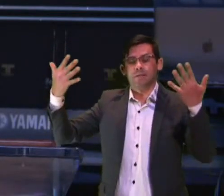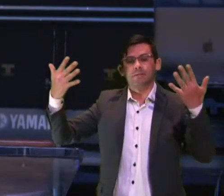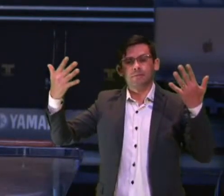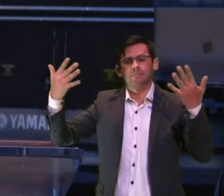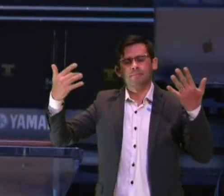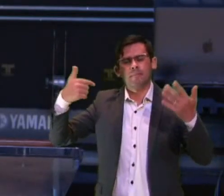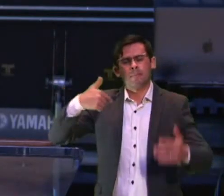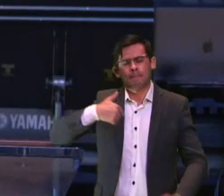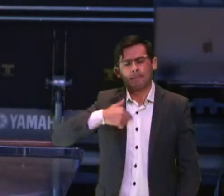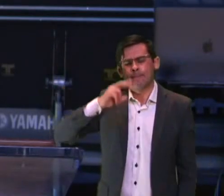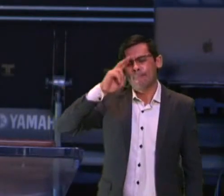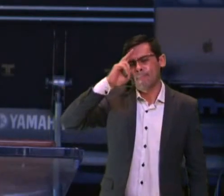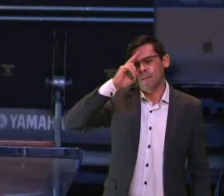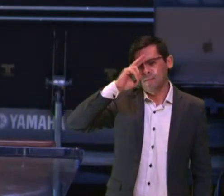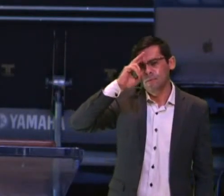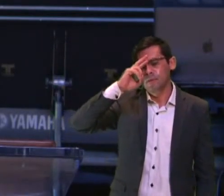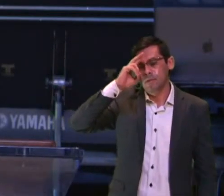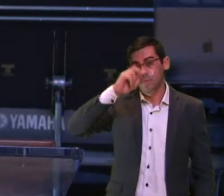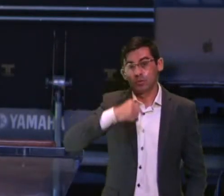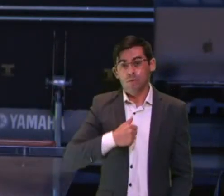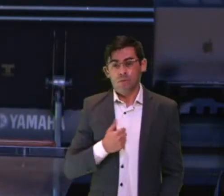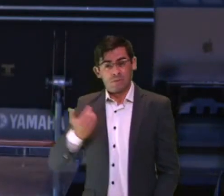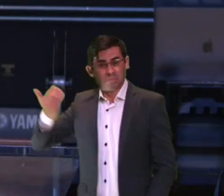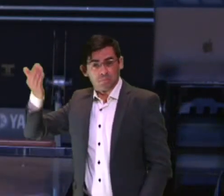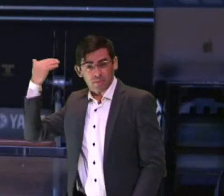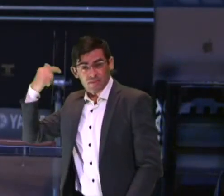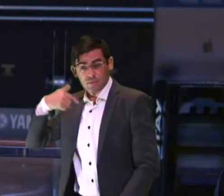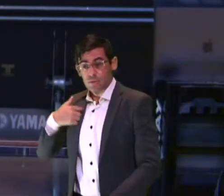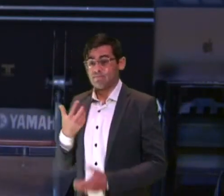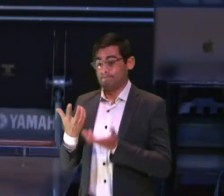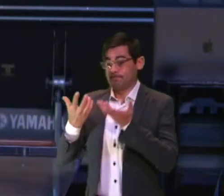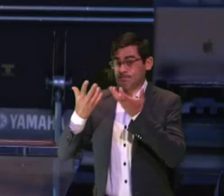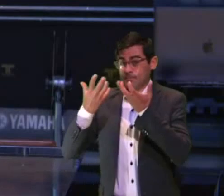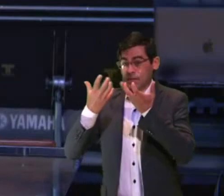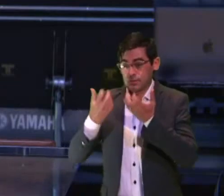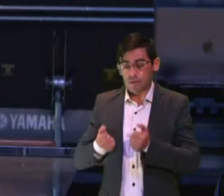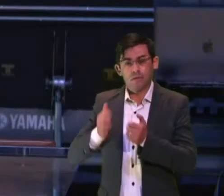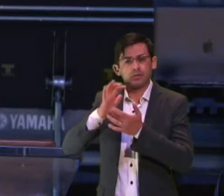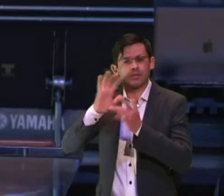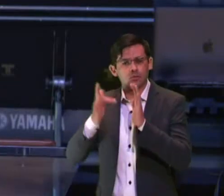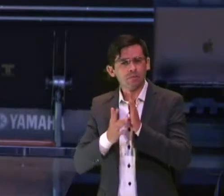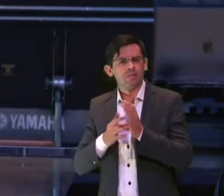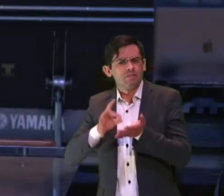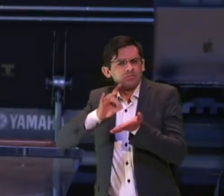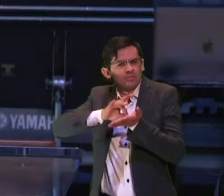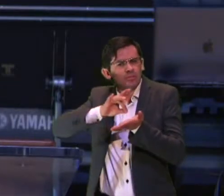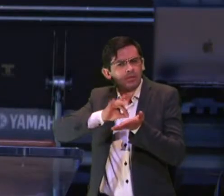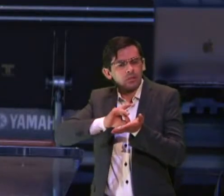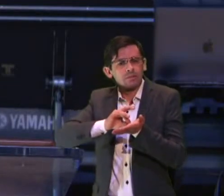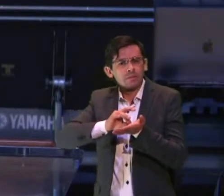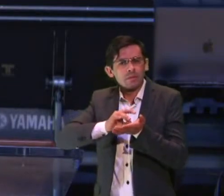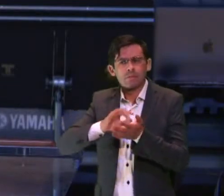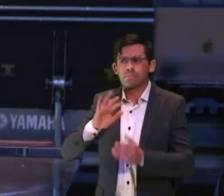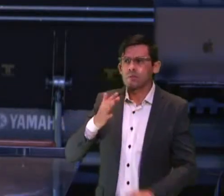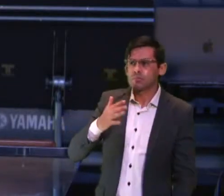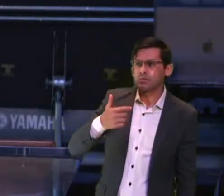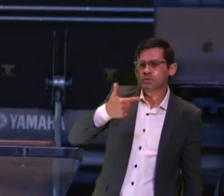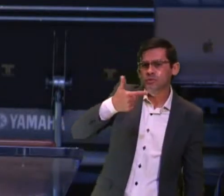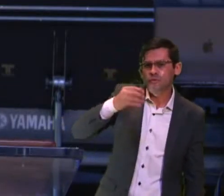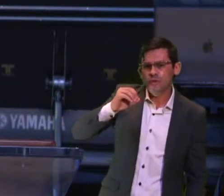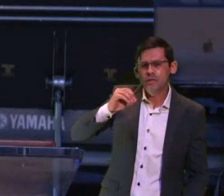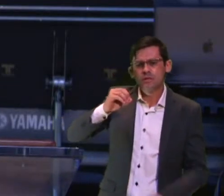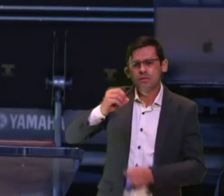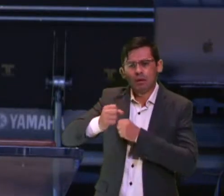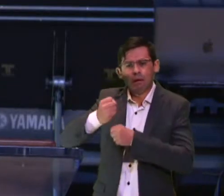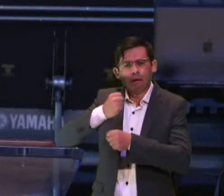Eu lembro que, quando eu me converti, foi interessante, isso faz 20 e